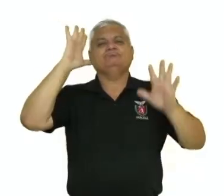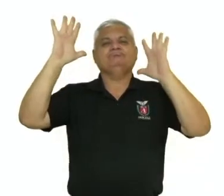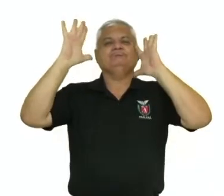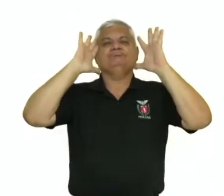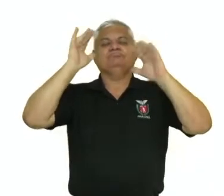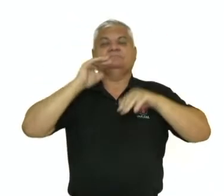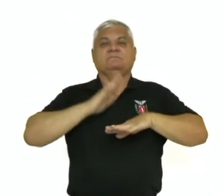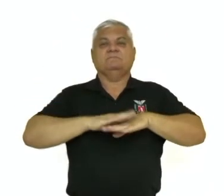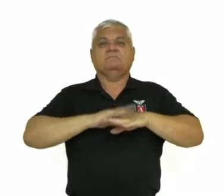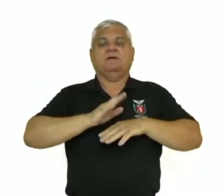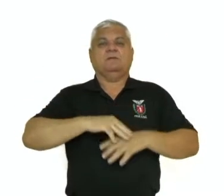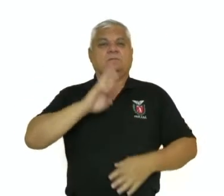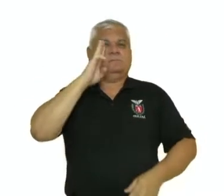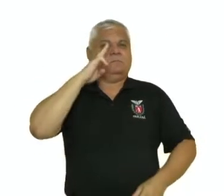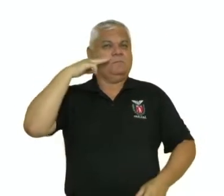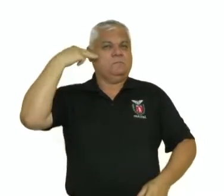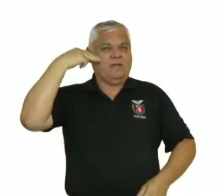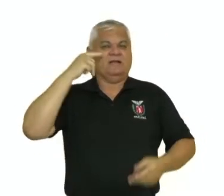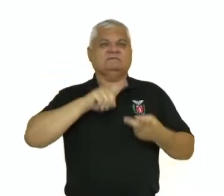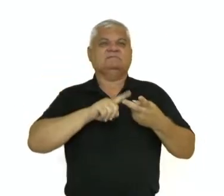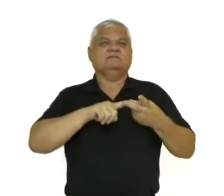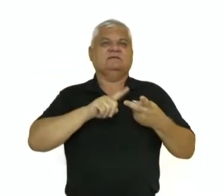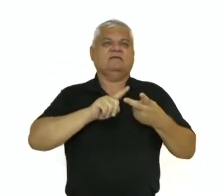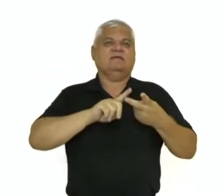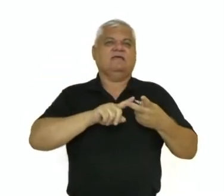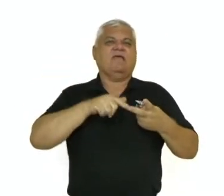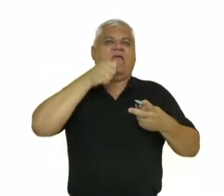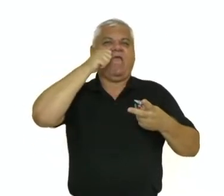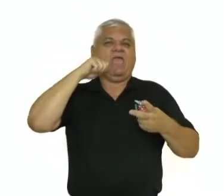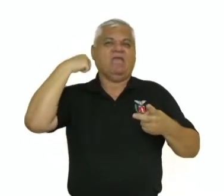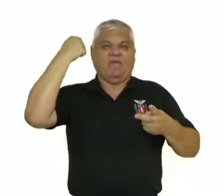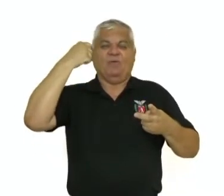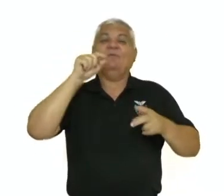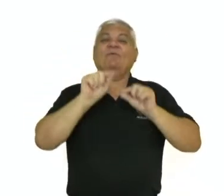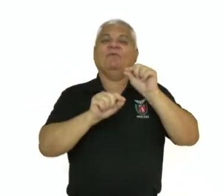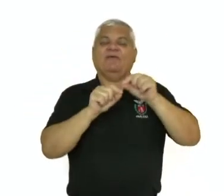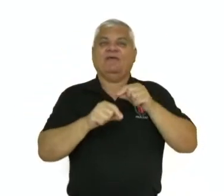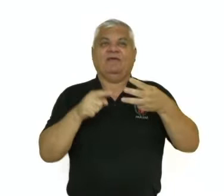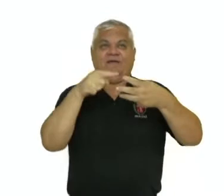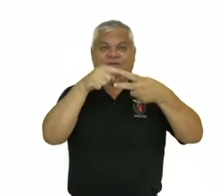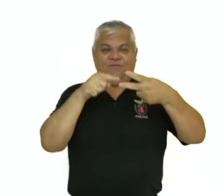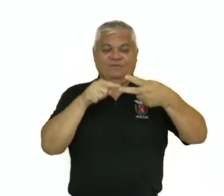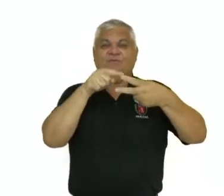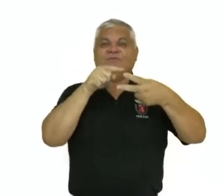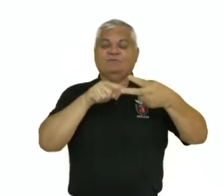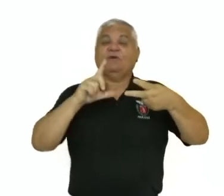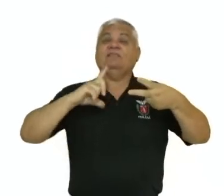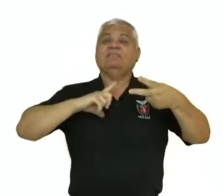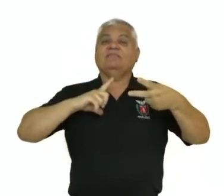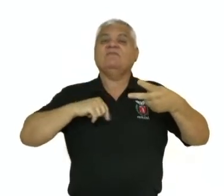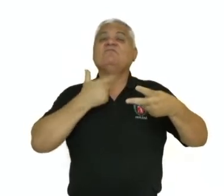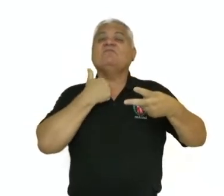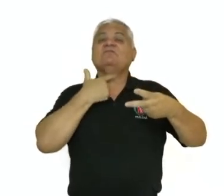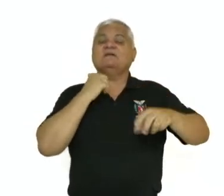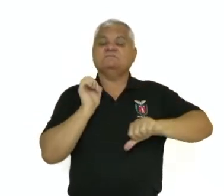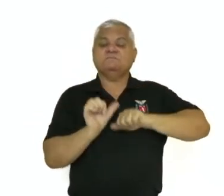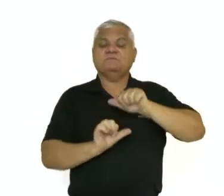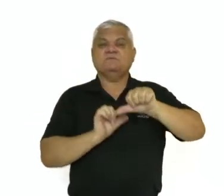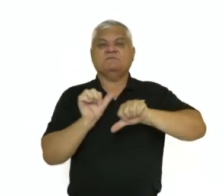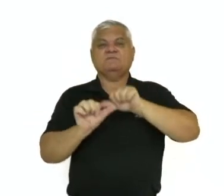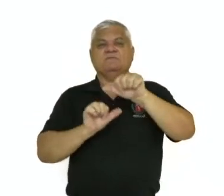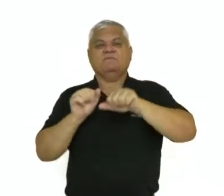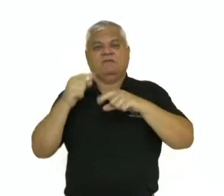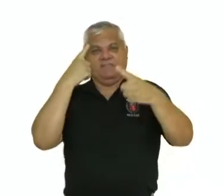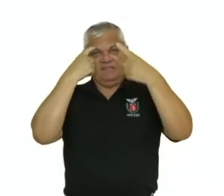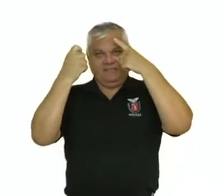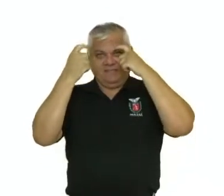Dentre eles Marx e Engels. A insatisfação e o desejo de mudanças foram reforçados com as ideias